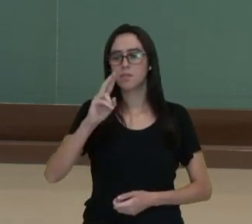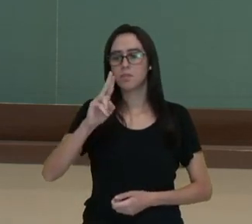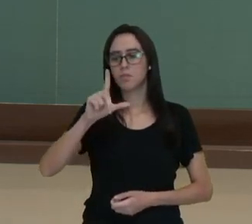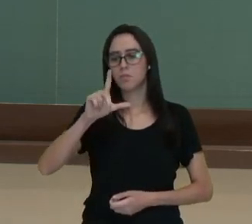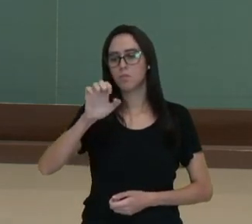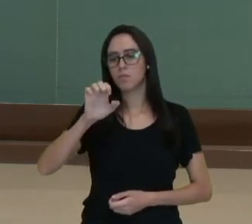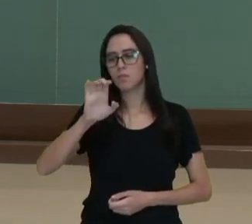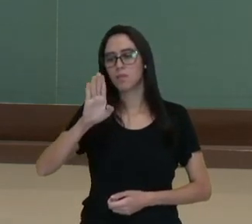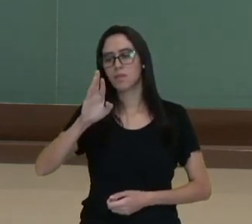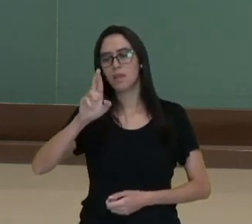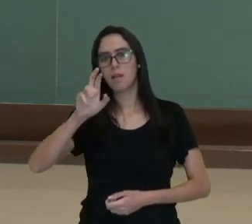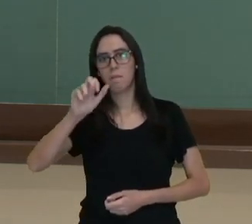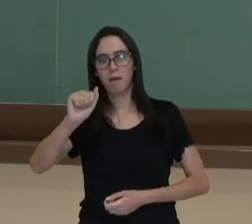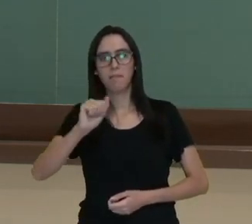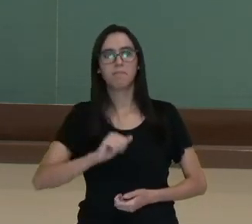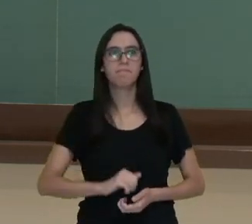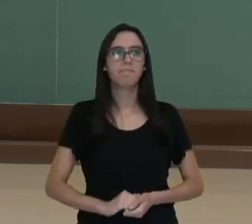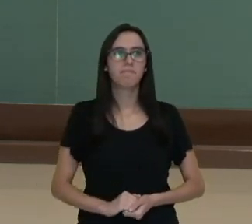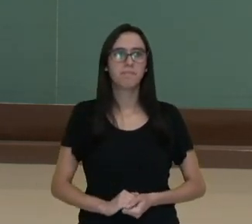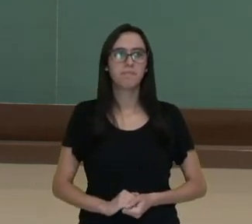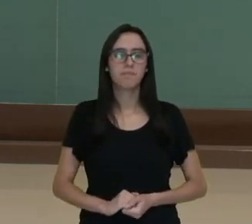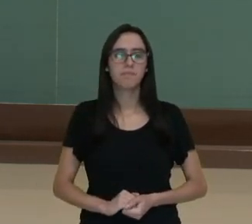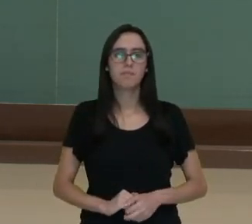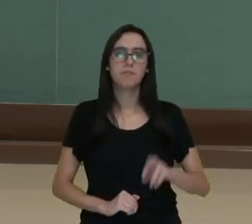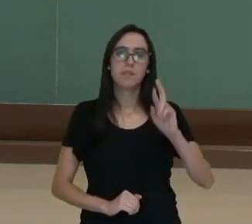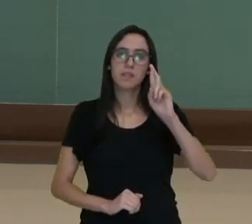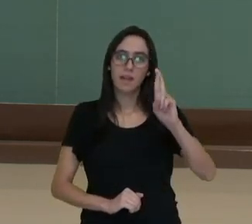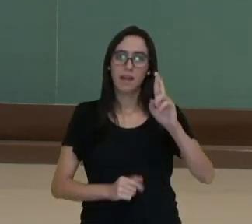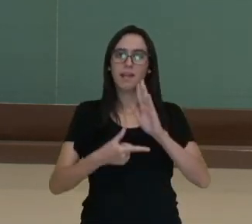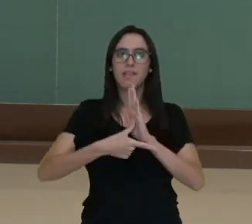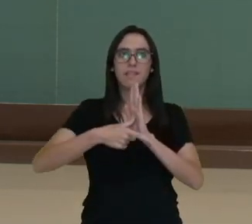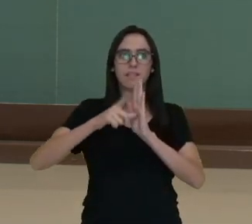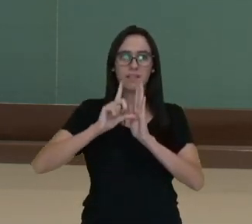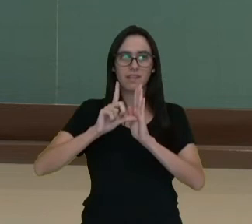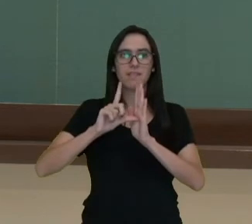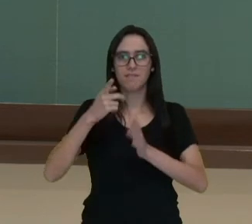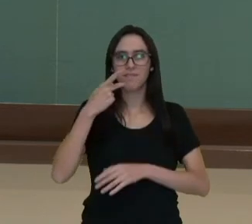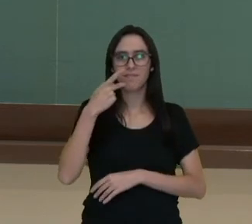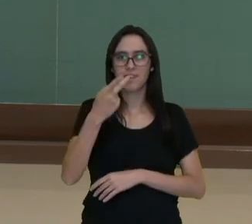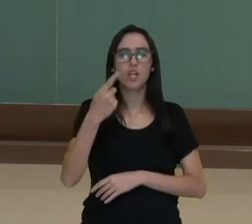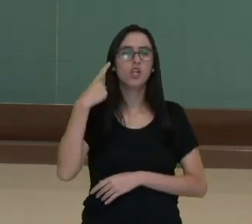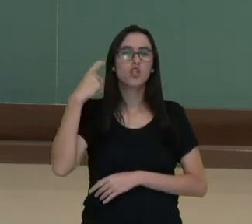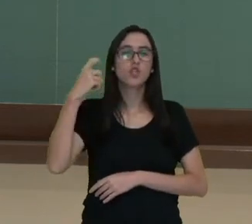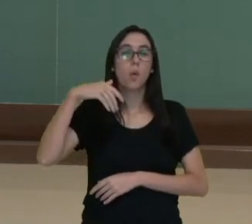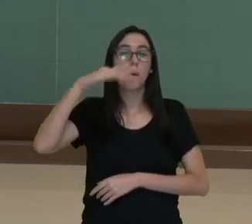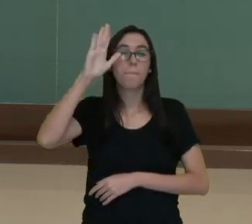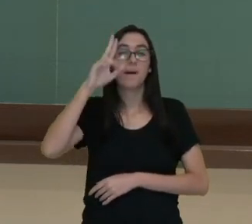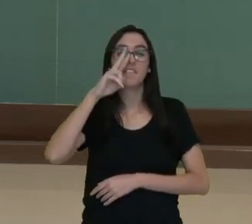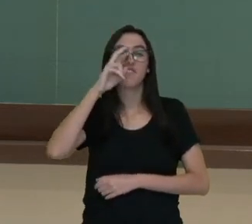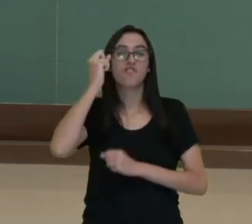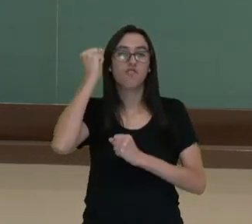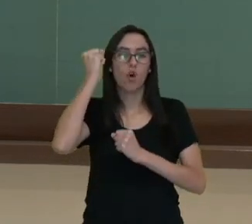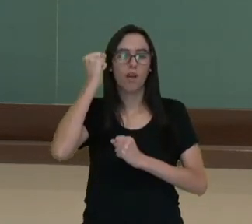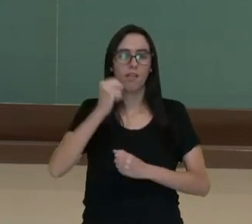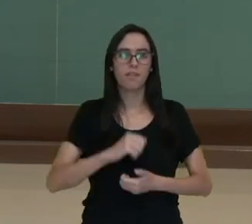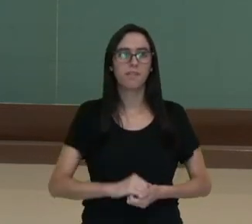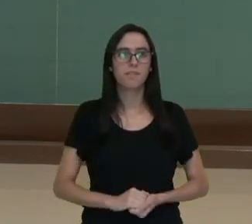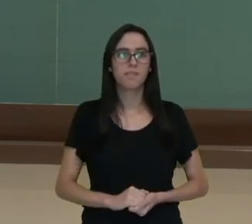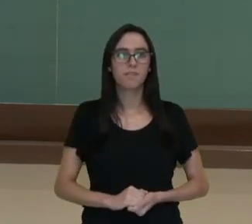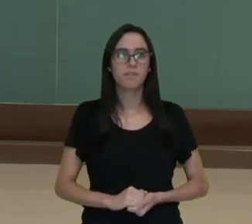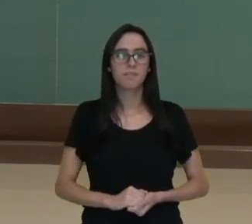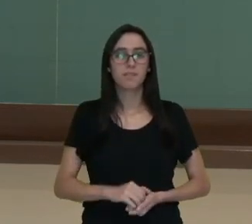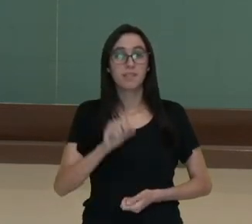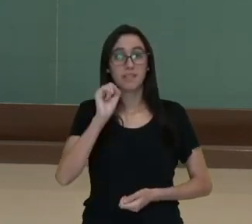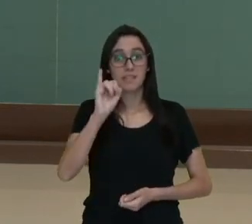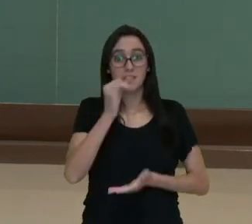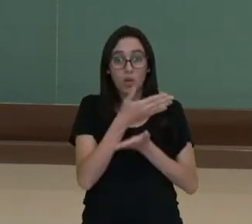né? O R, como eu já avisei vocês, então, burro, que é o som mais tremido. E se for um R no